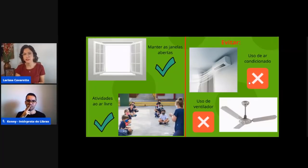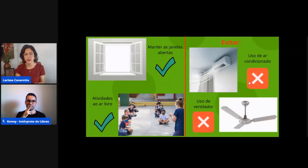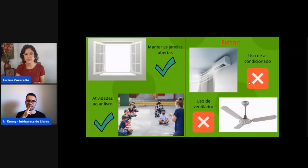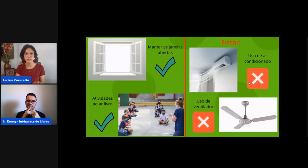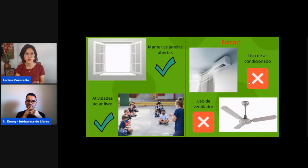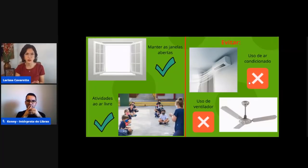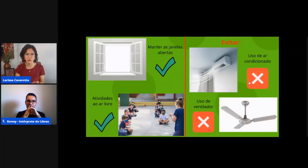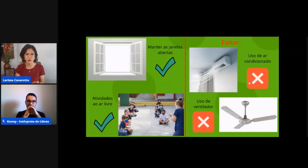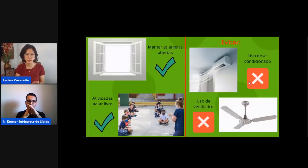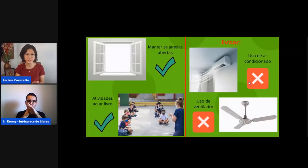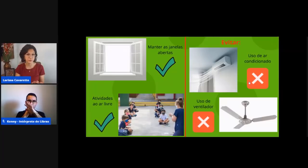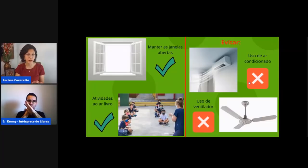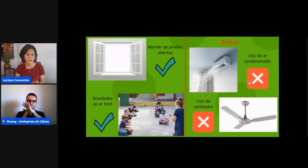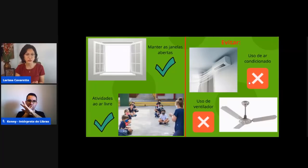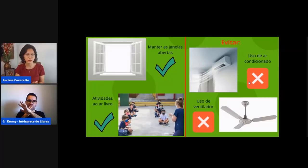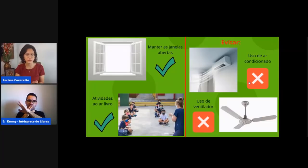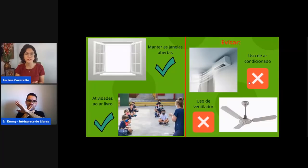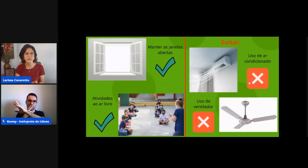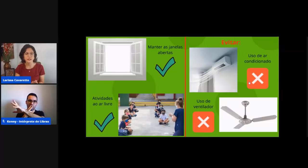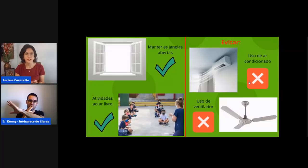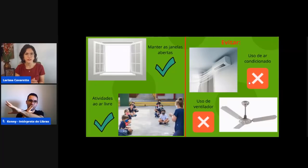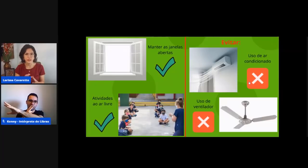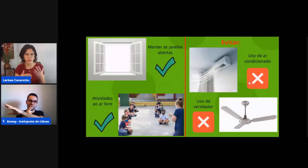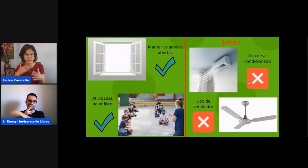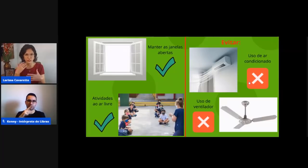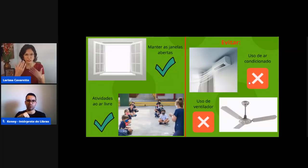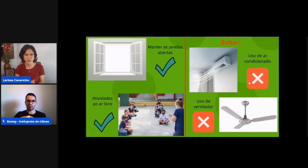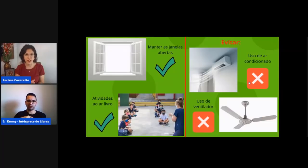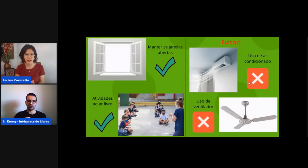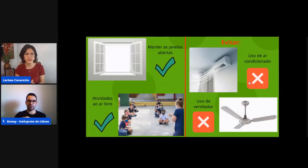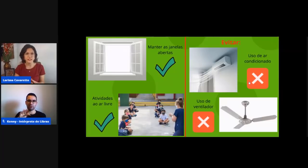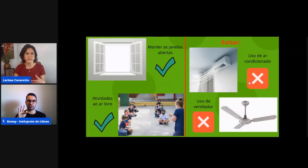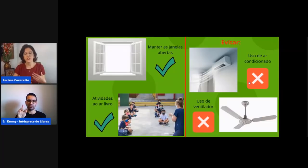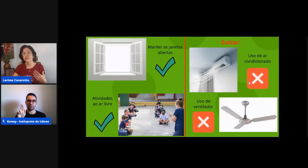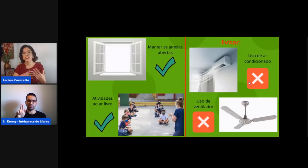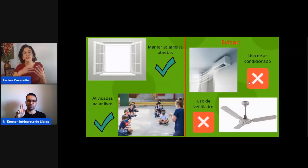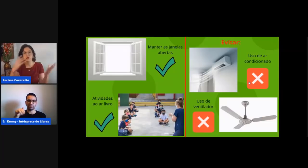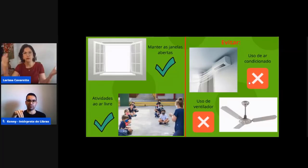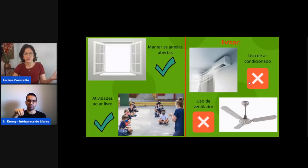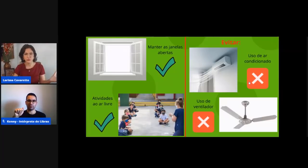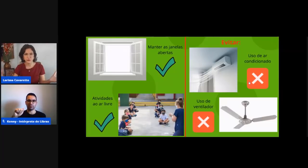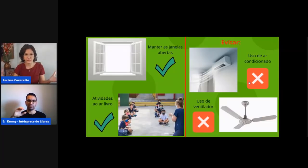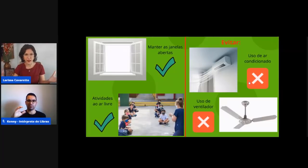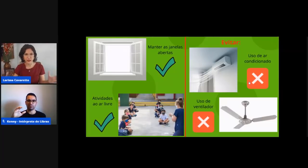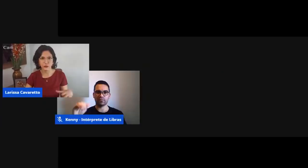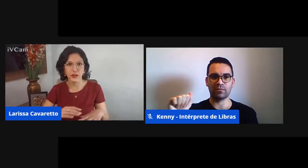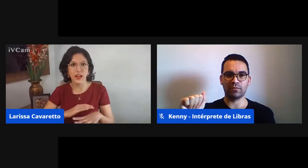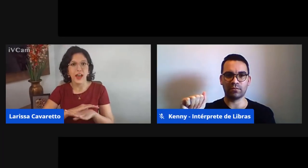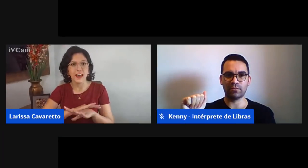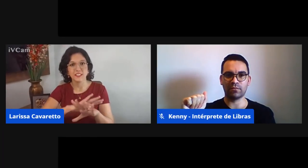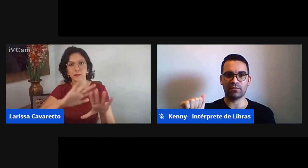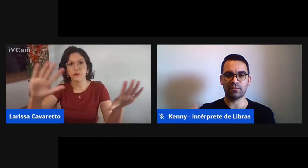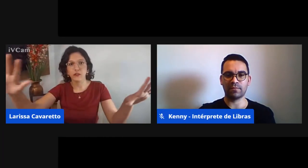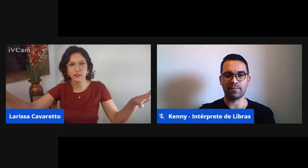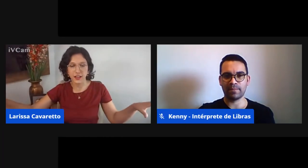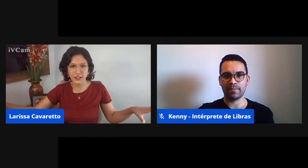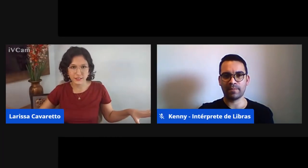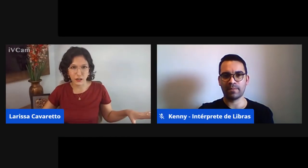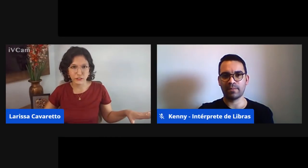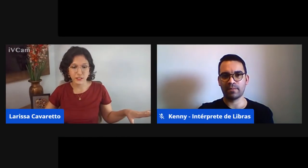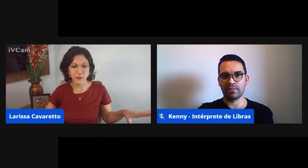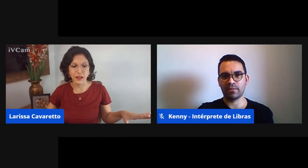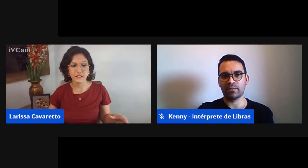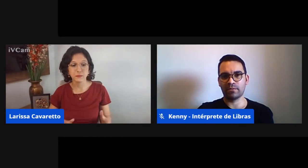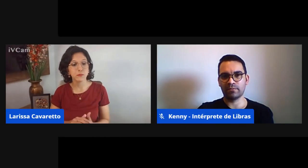acontece com essas partículas que a gente expele durante a nossa fala. Se a gente está num ambiente externo, essas partículas elas são